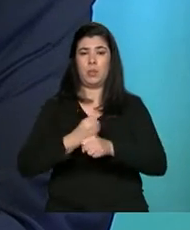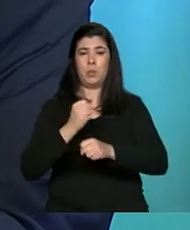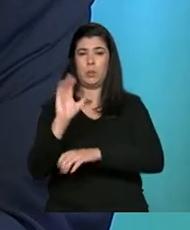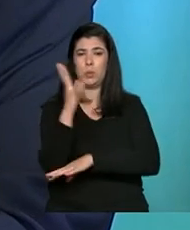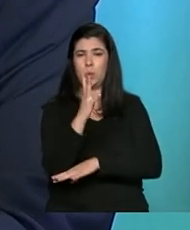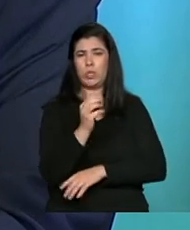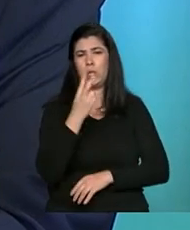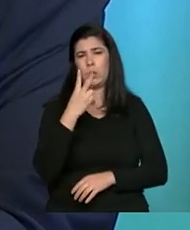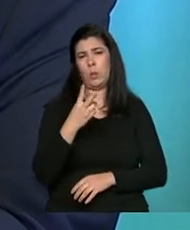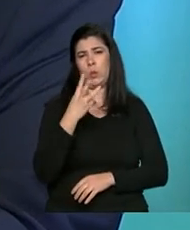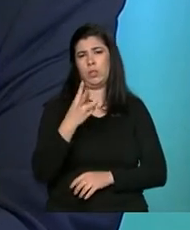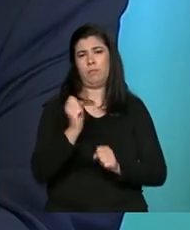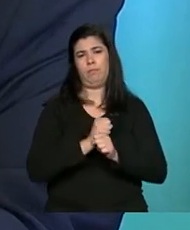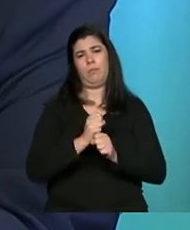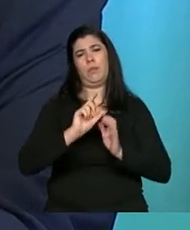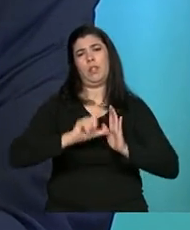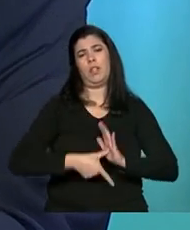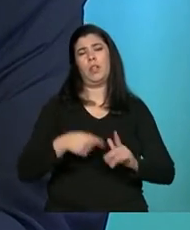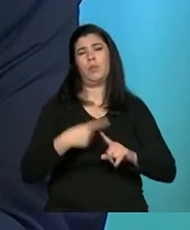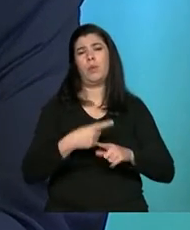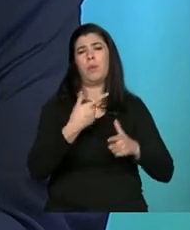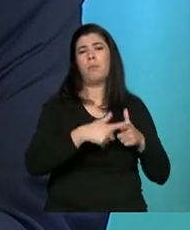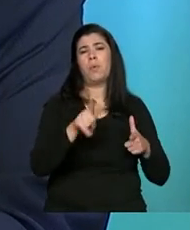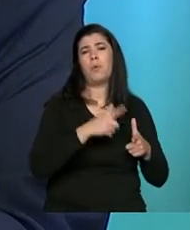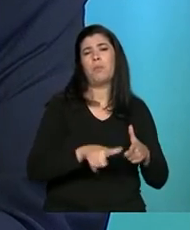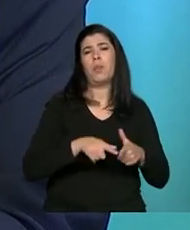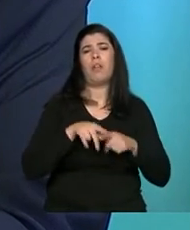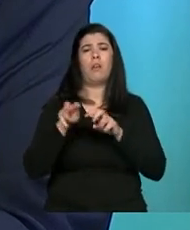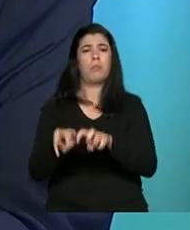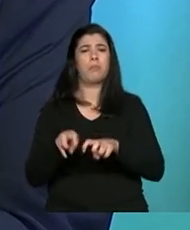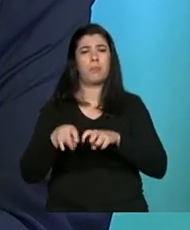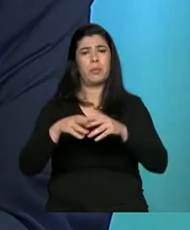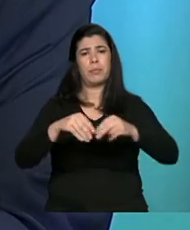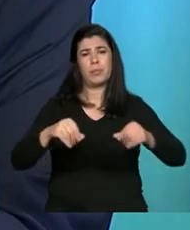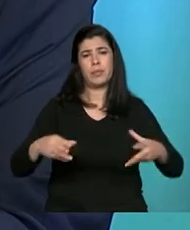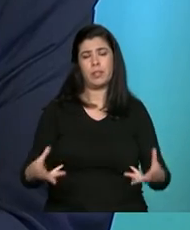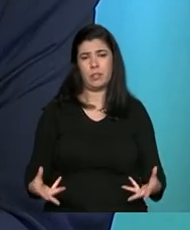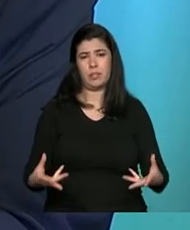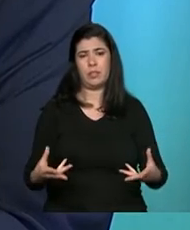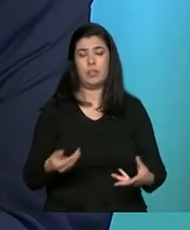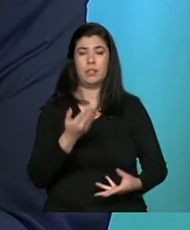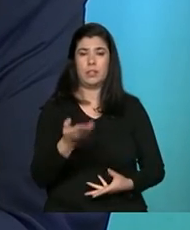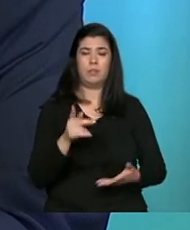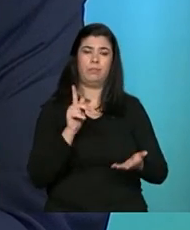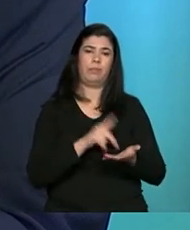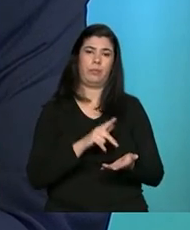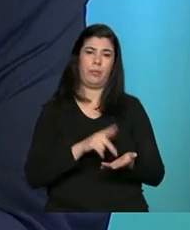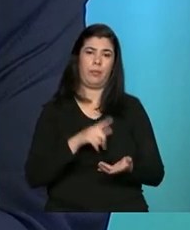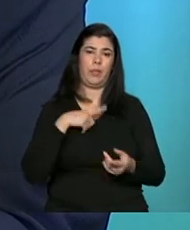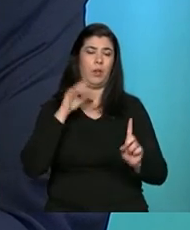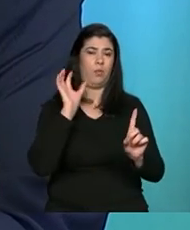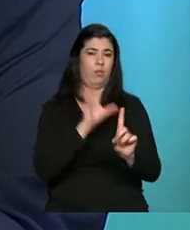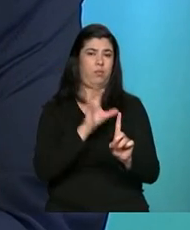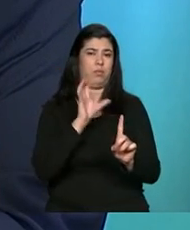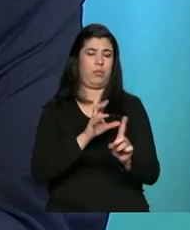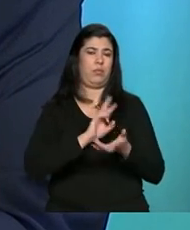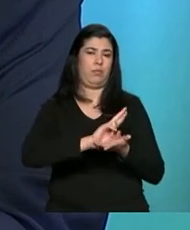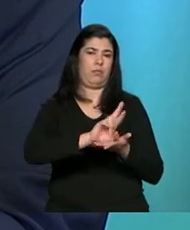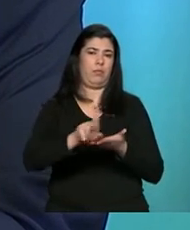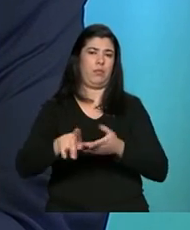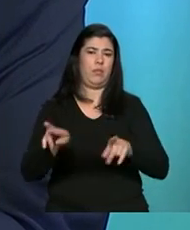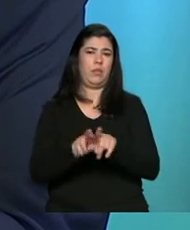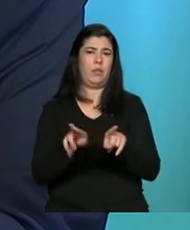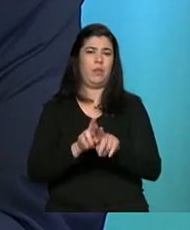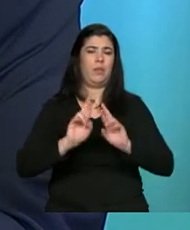de atraso por questões fundiárias por exemplo e isso é tem um impacto em obras